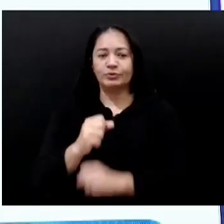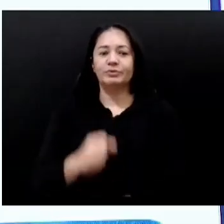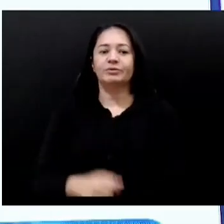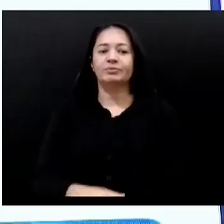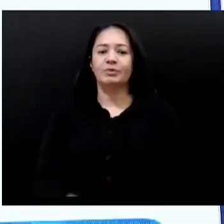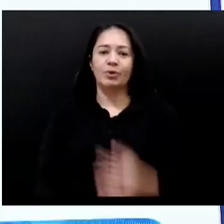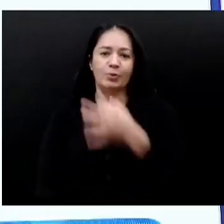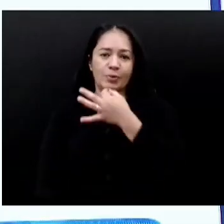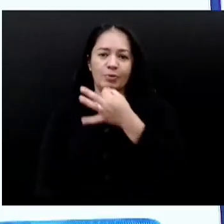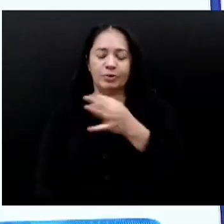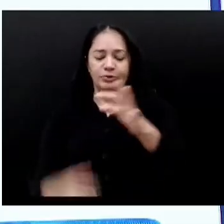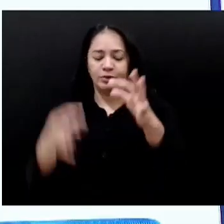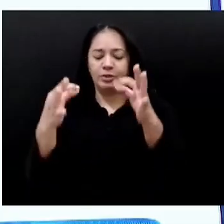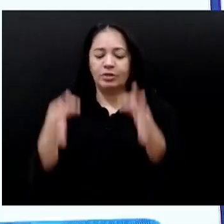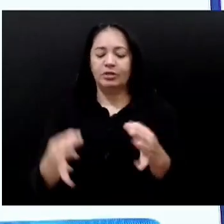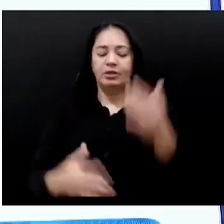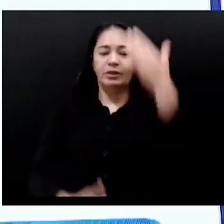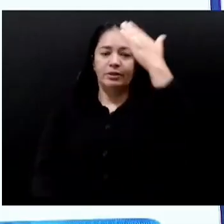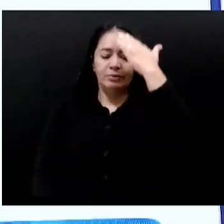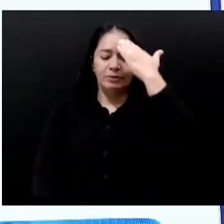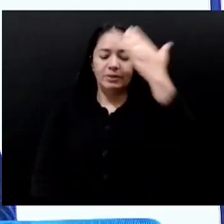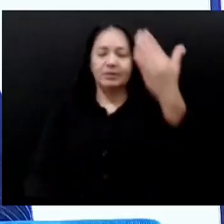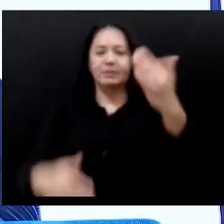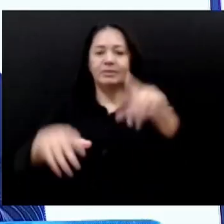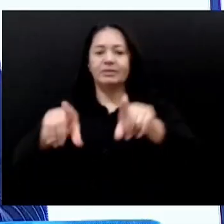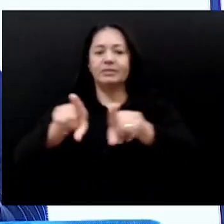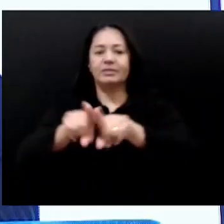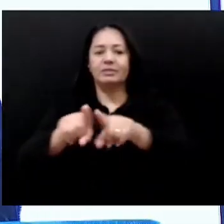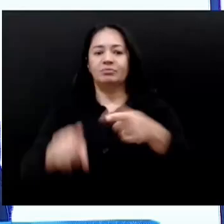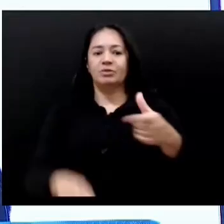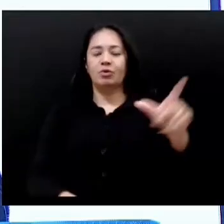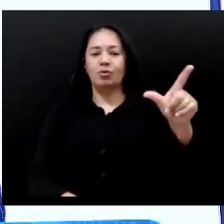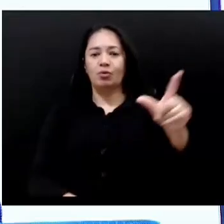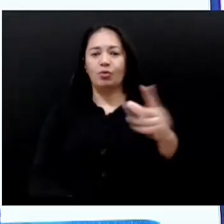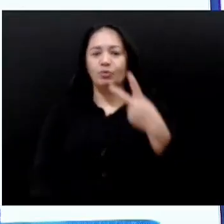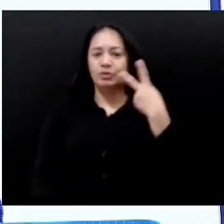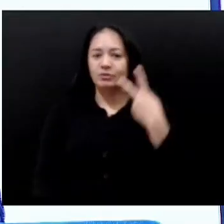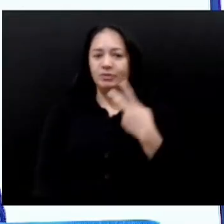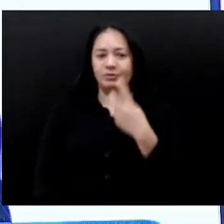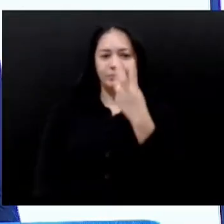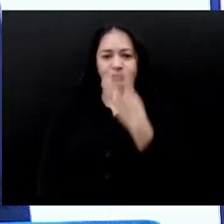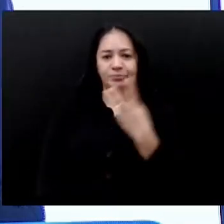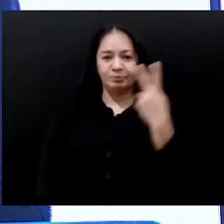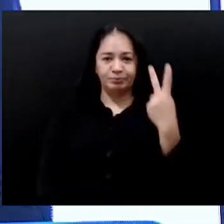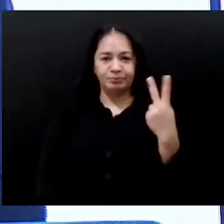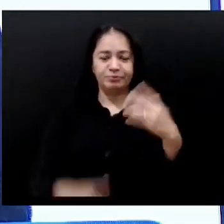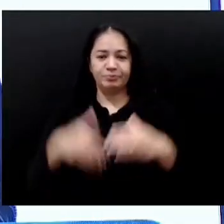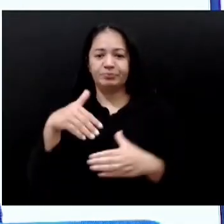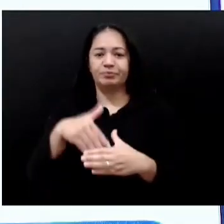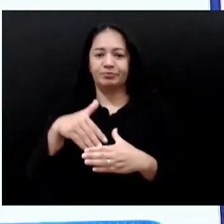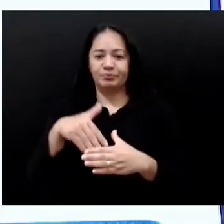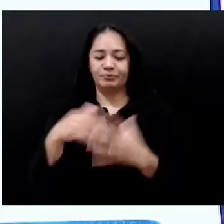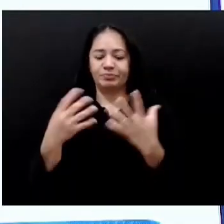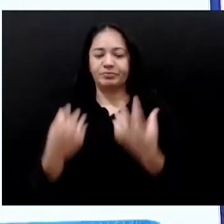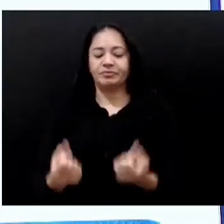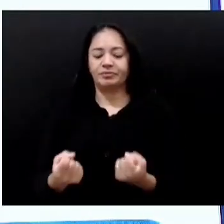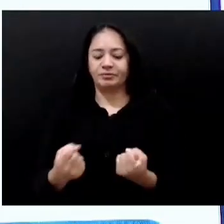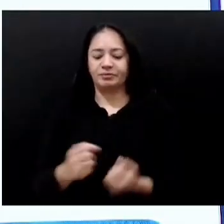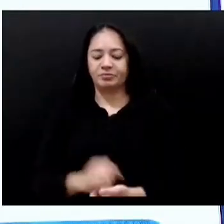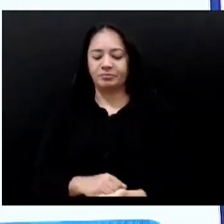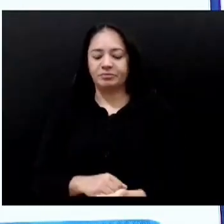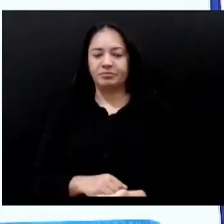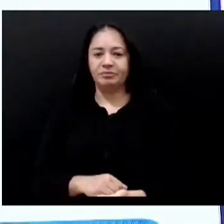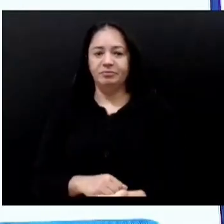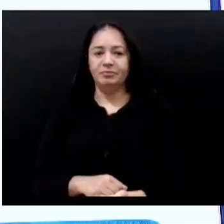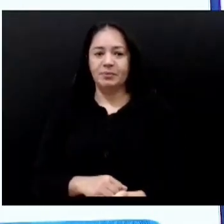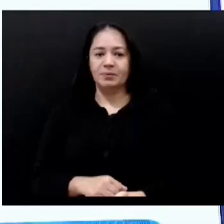Então agradeço também os outros 32 vereadores que votaram favorável a essa honraria.